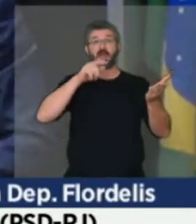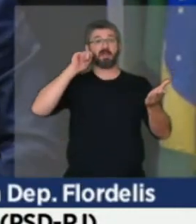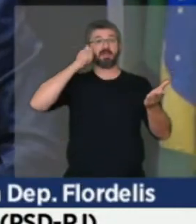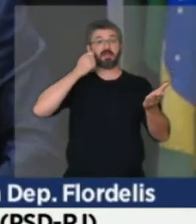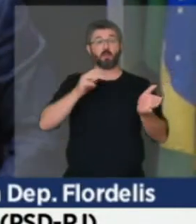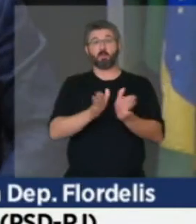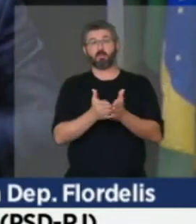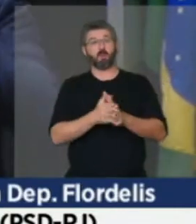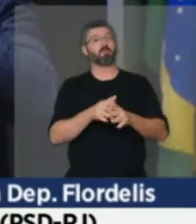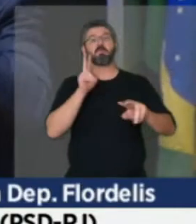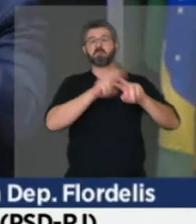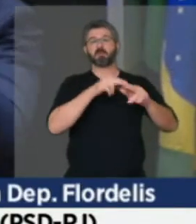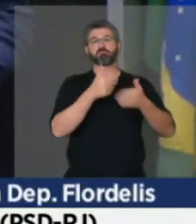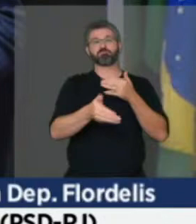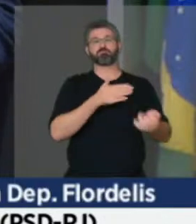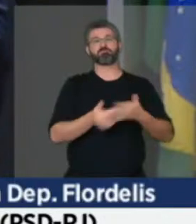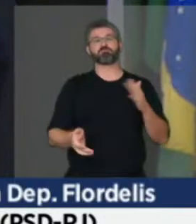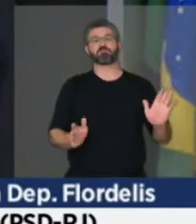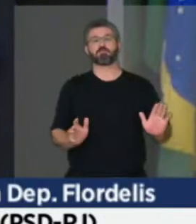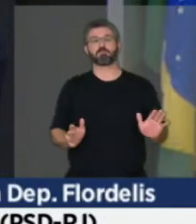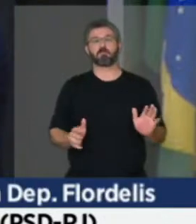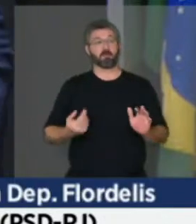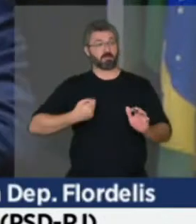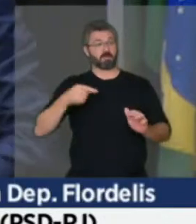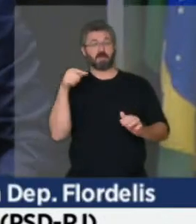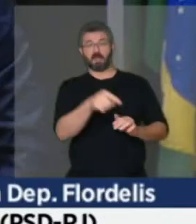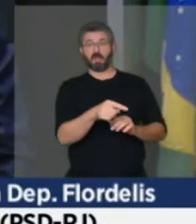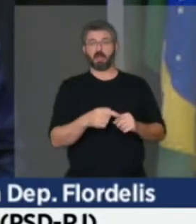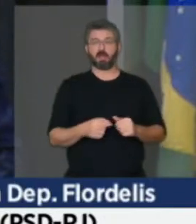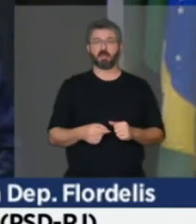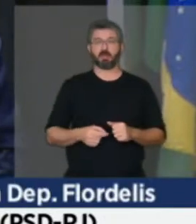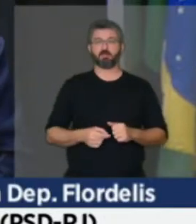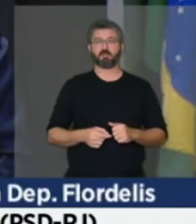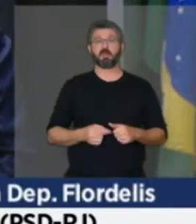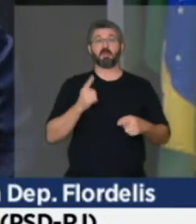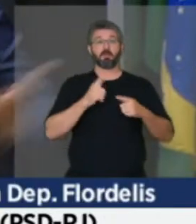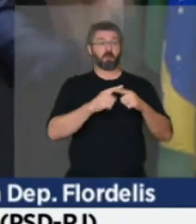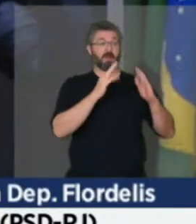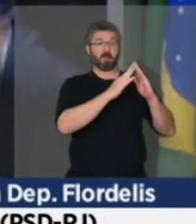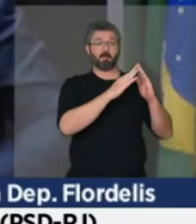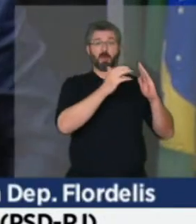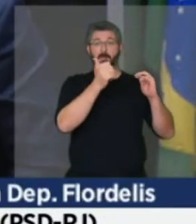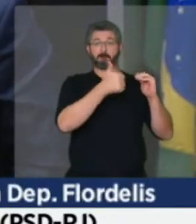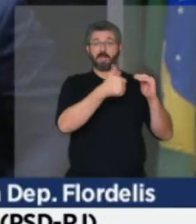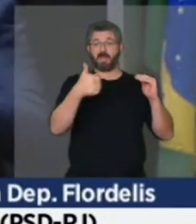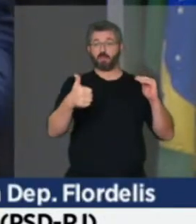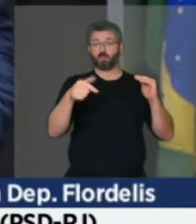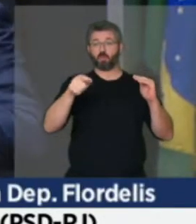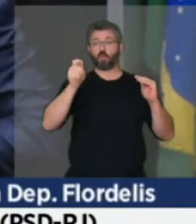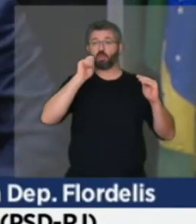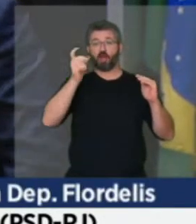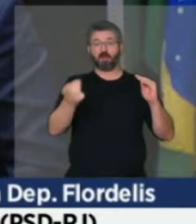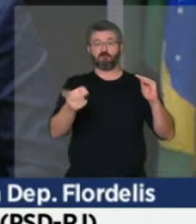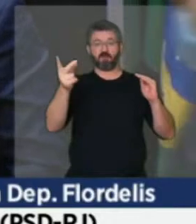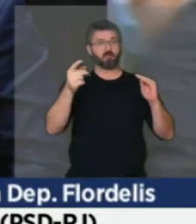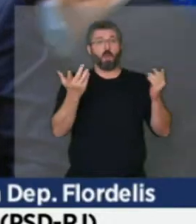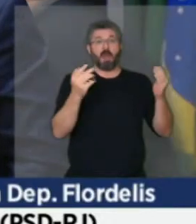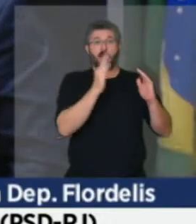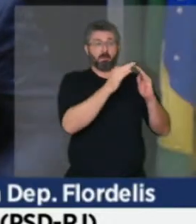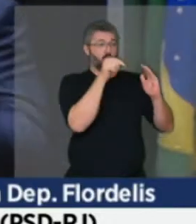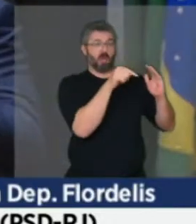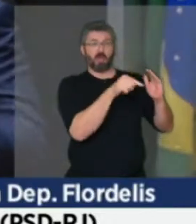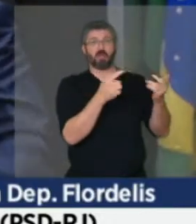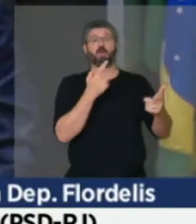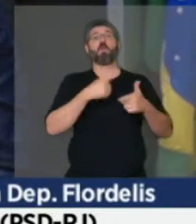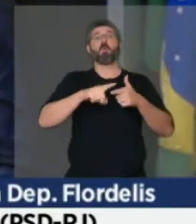pobre e de estar ali, próximo aonde a droga era vendida. Como assim? Se ele mora ali, ele